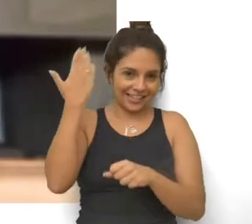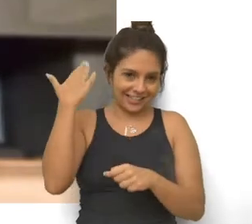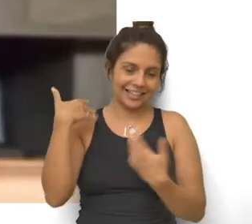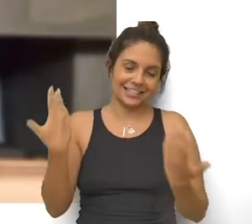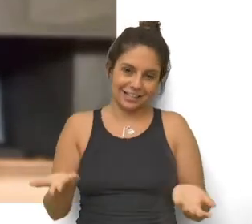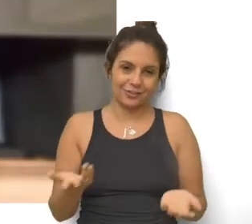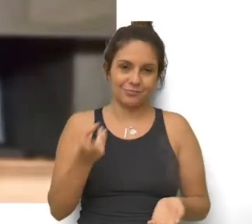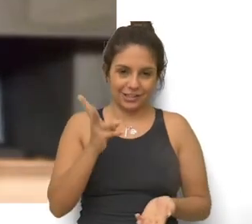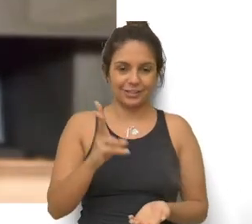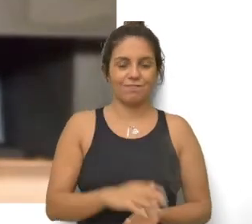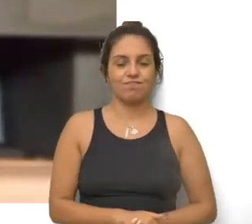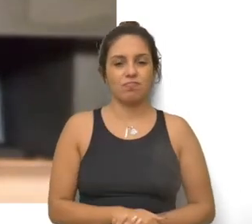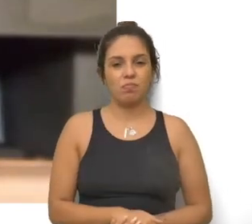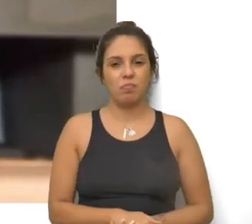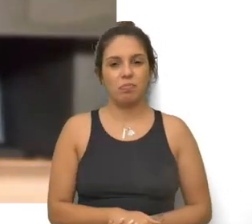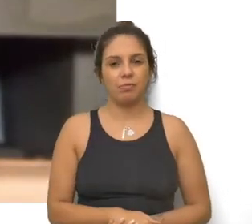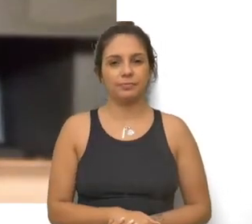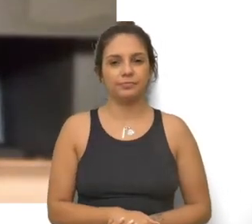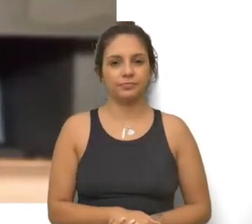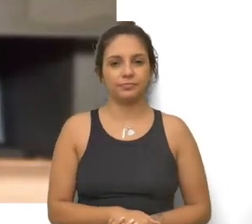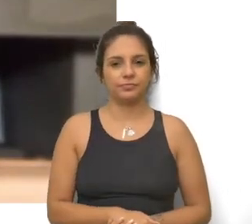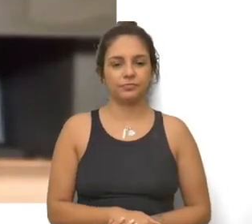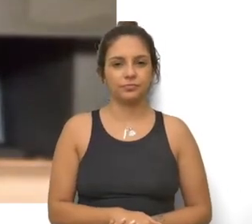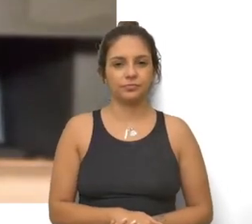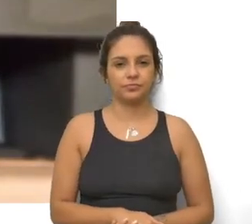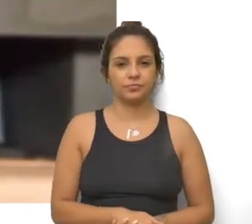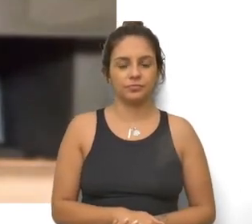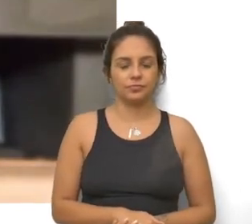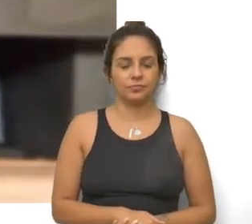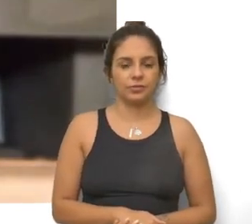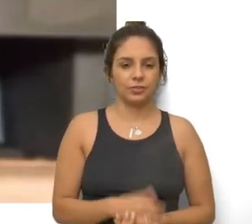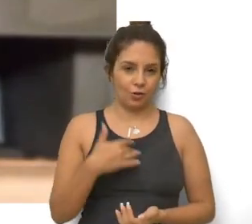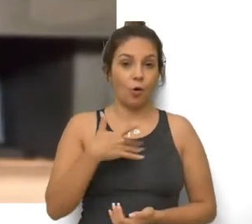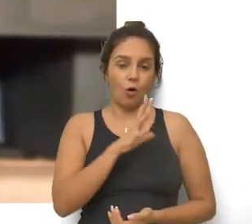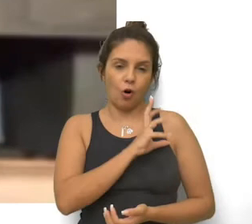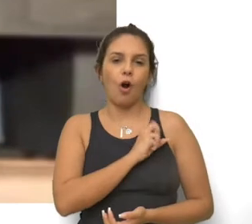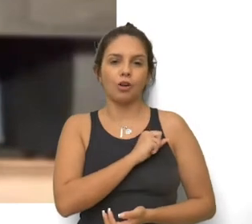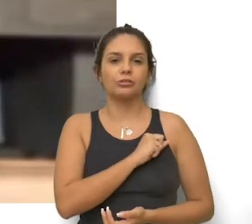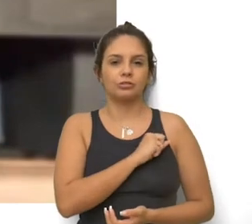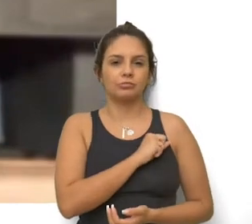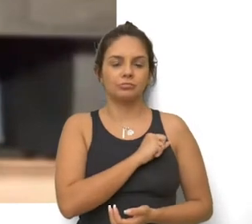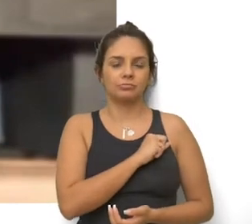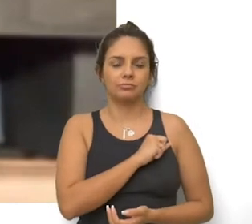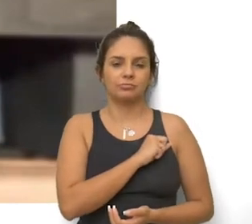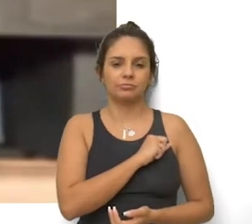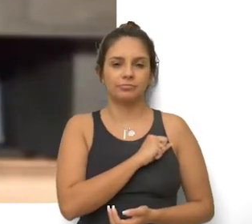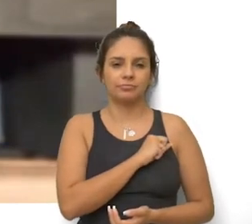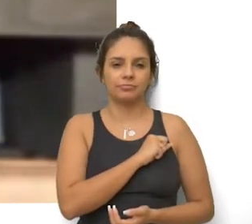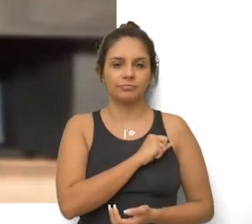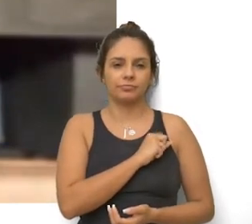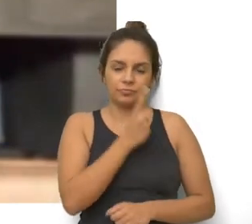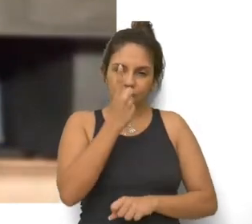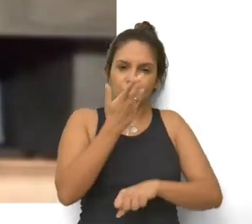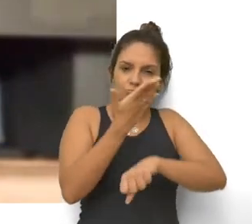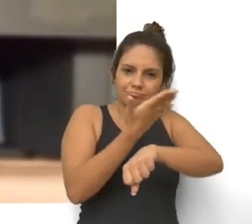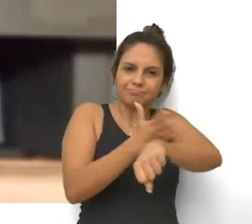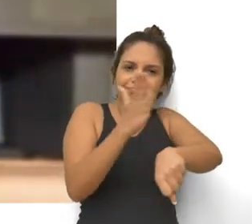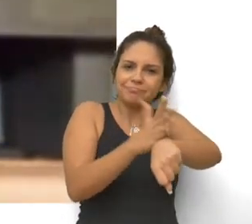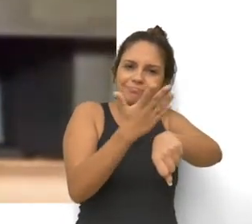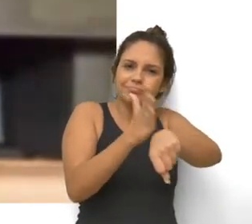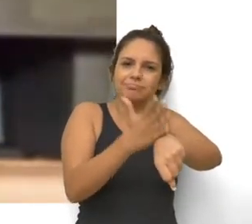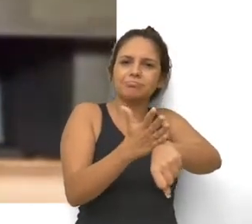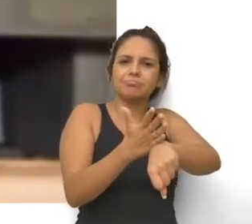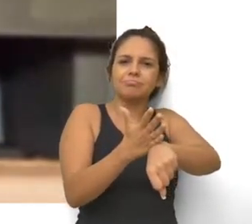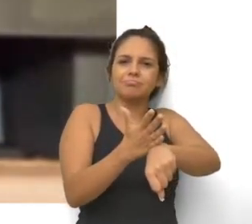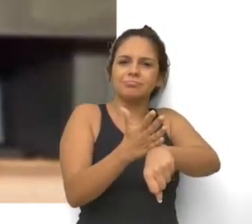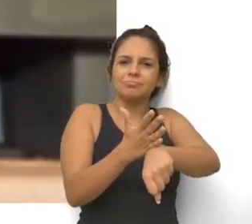é uma coisa que é um desafio que eu gosto, é um desafio que é um exercício